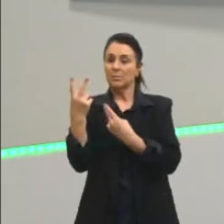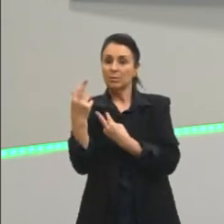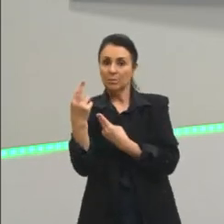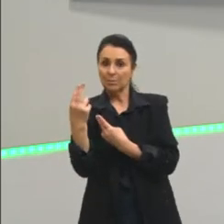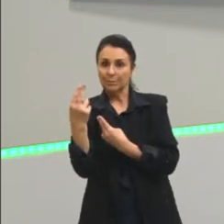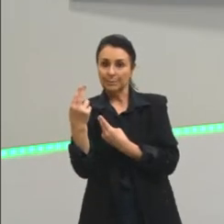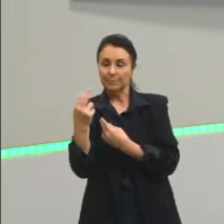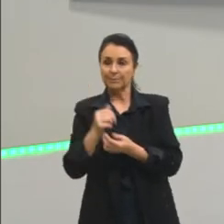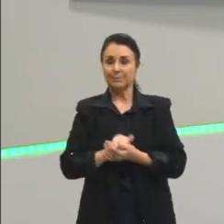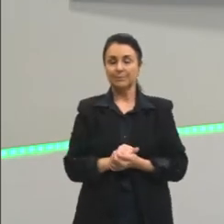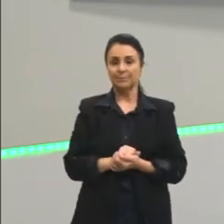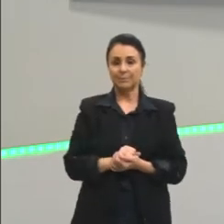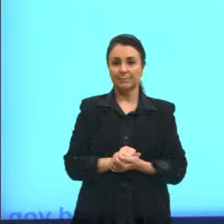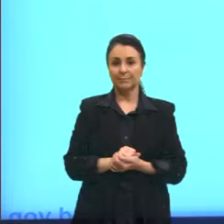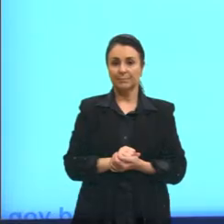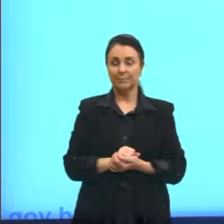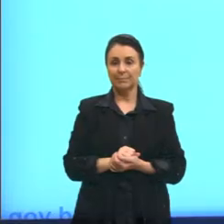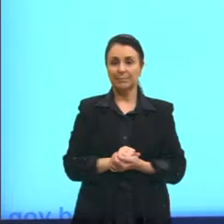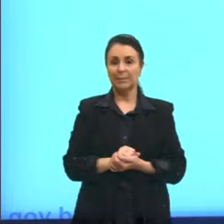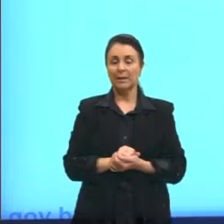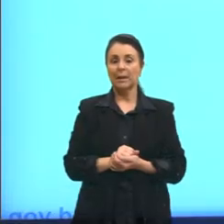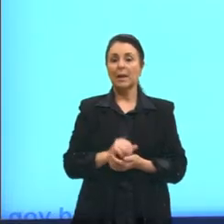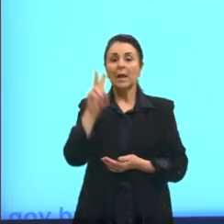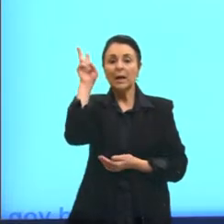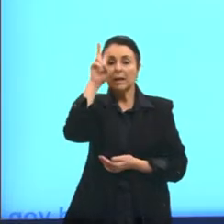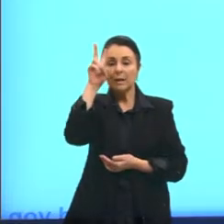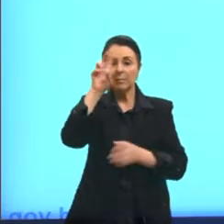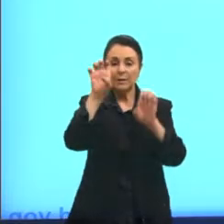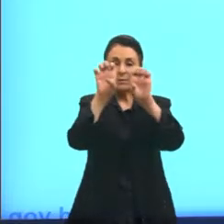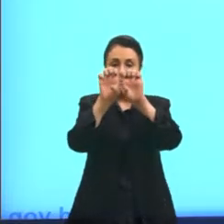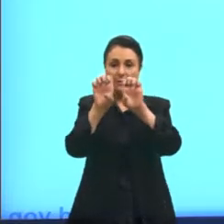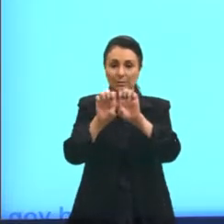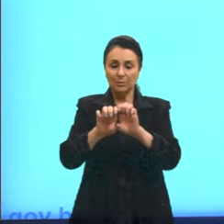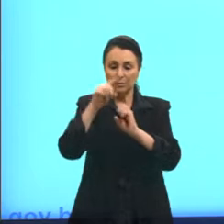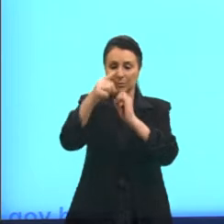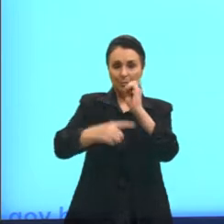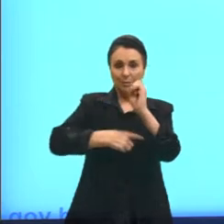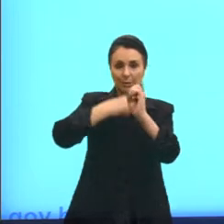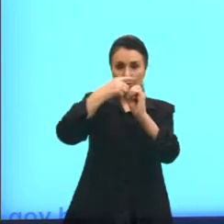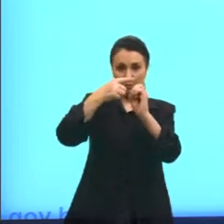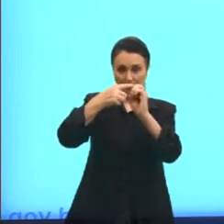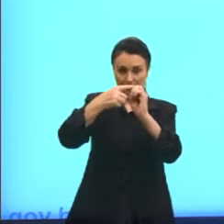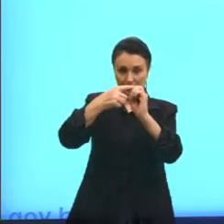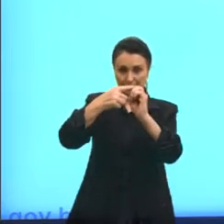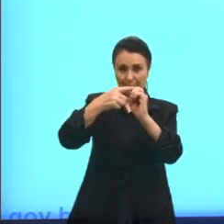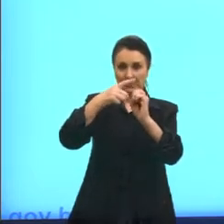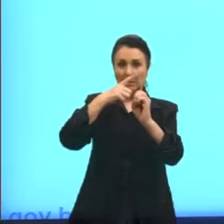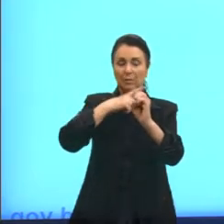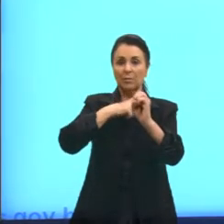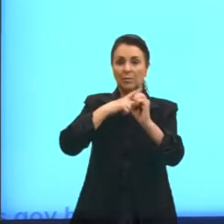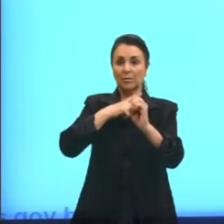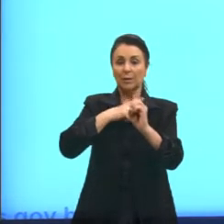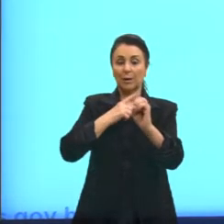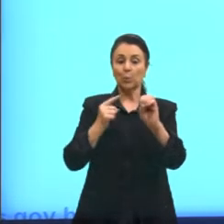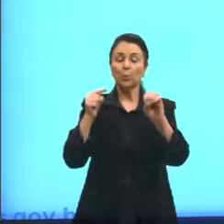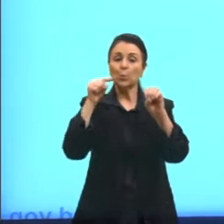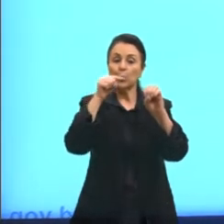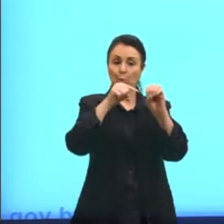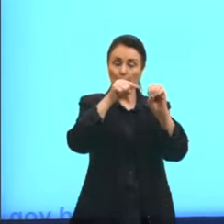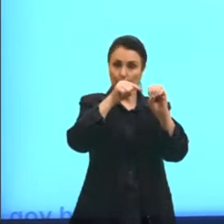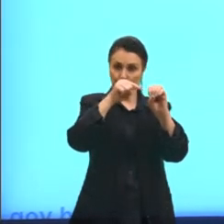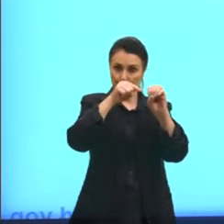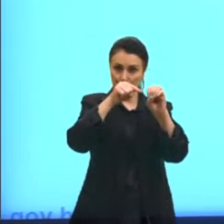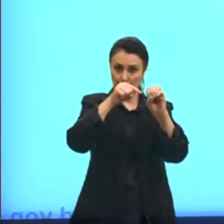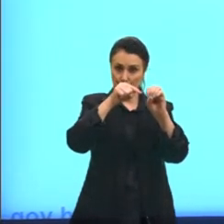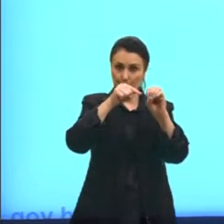o ok então Relembrando a estrutura atômica né o átomo ele vai se ter o seu núcleo